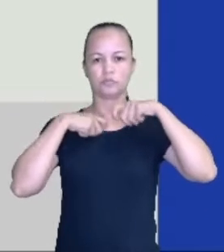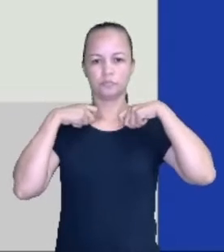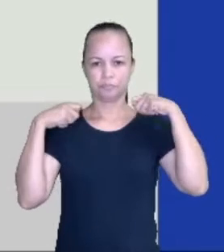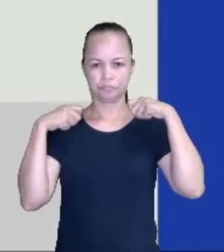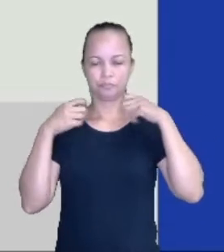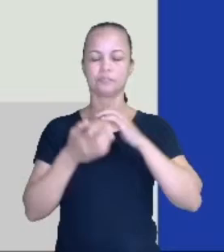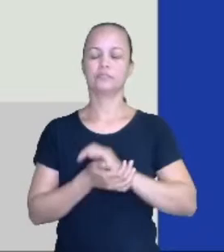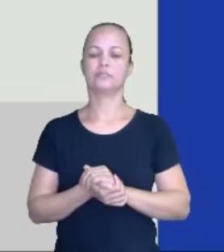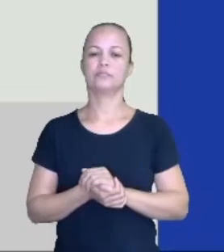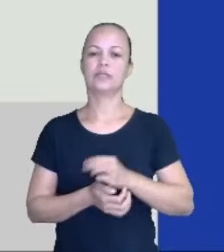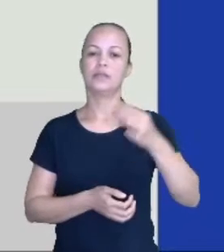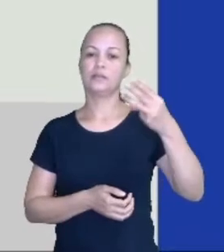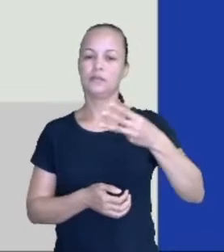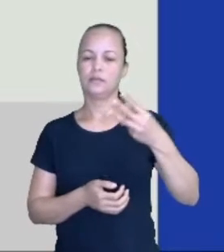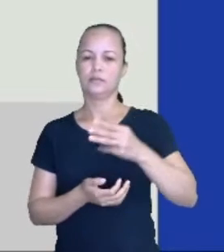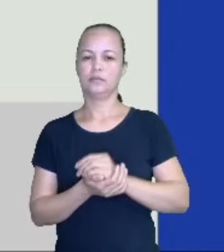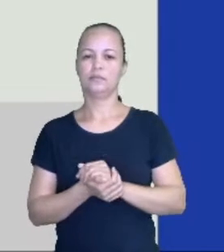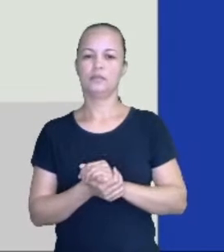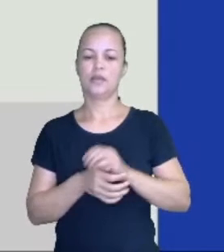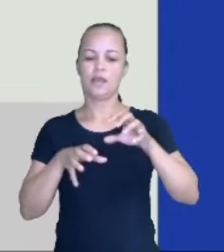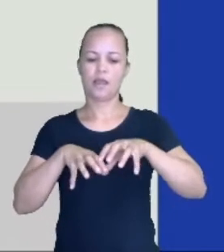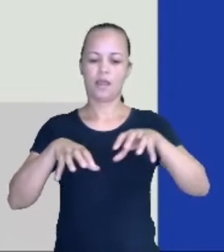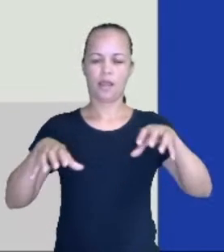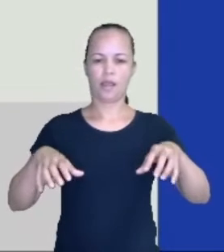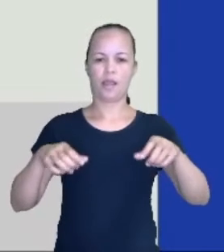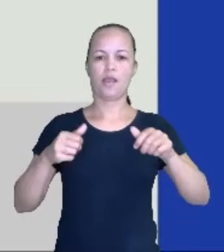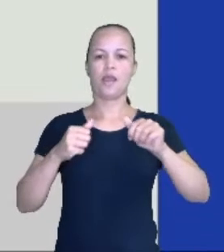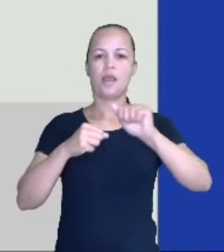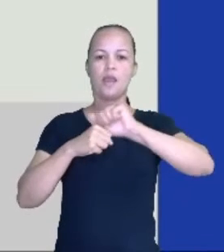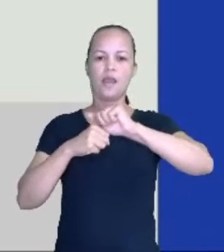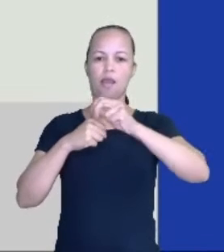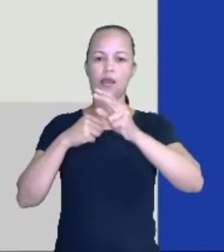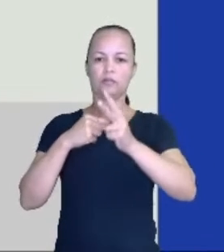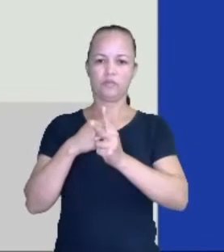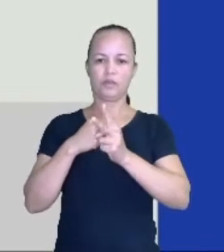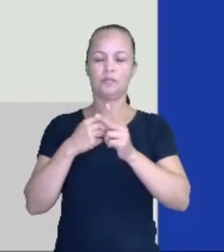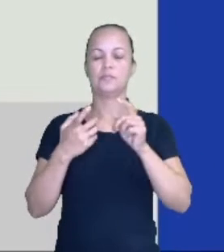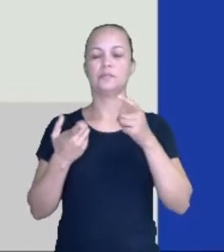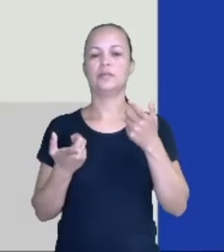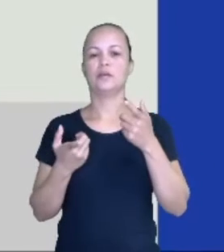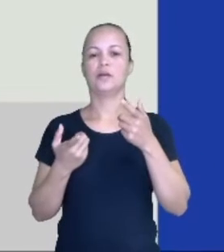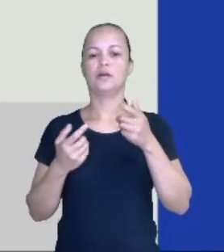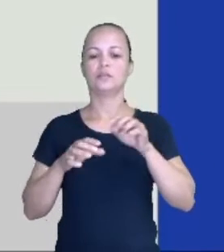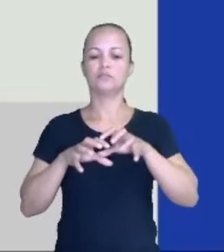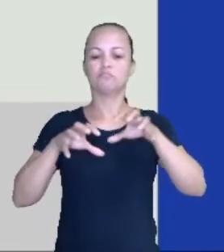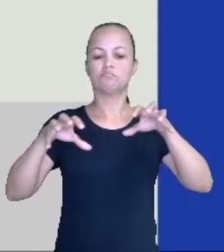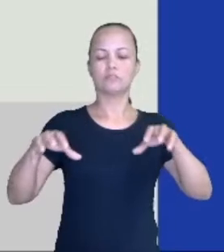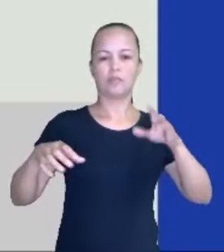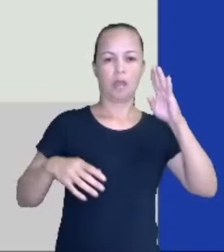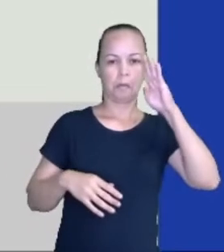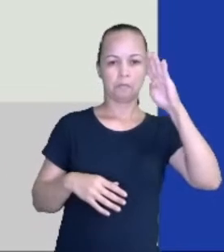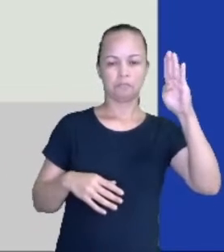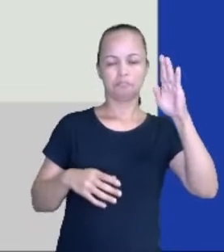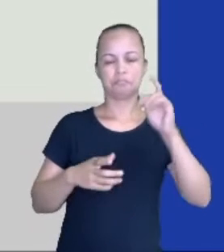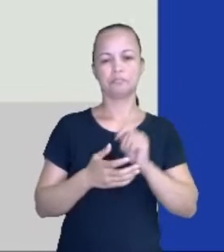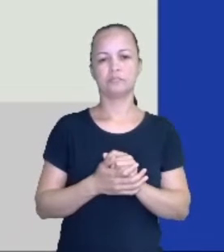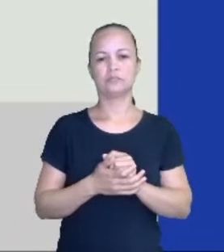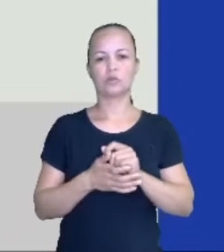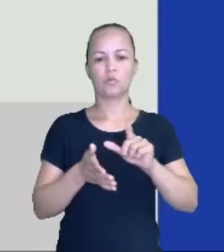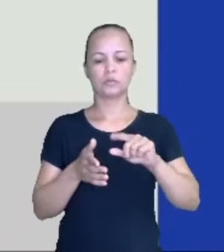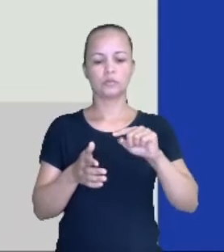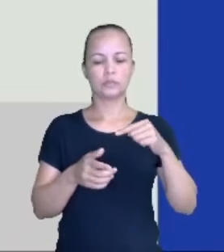3. Separar orações adverbiais, principalmente quando antepostas à principal. Quando